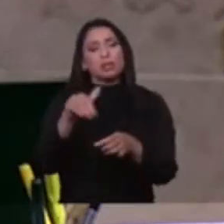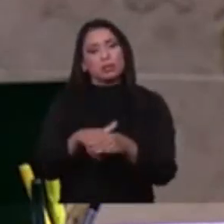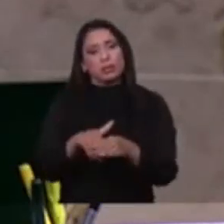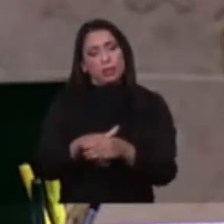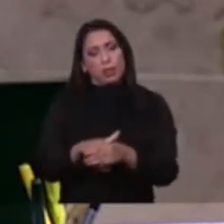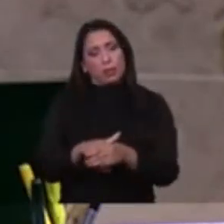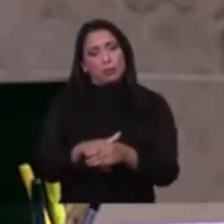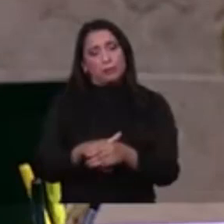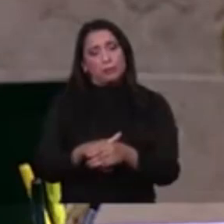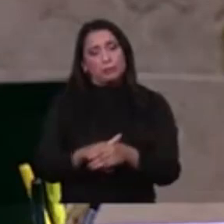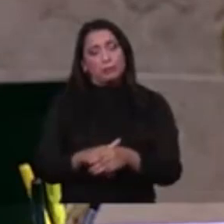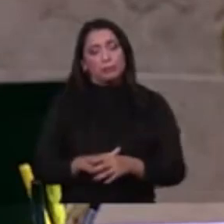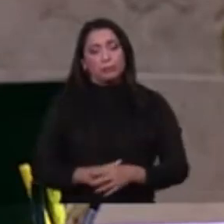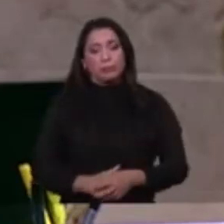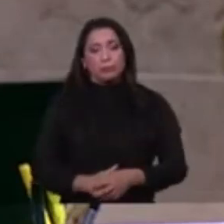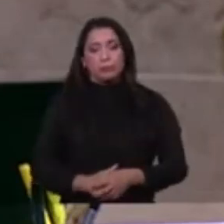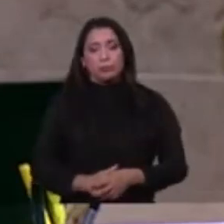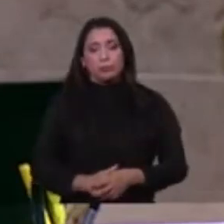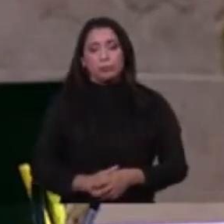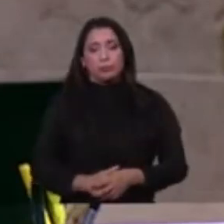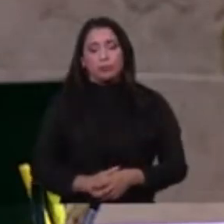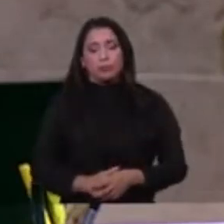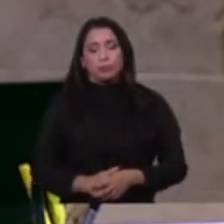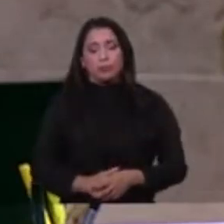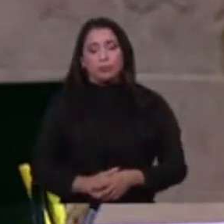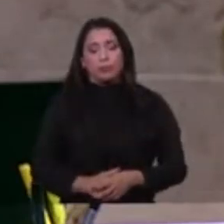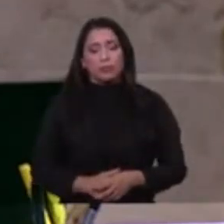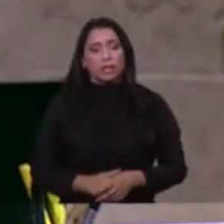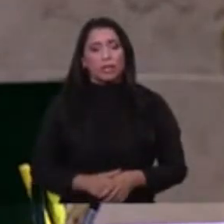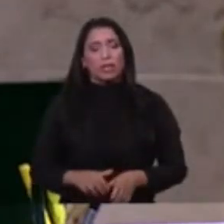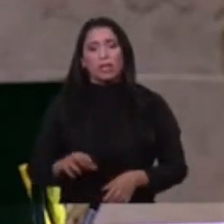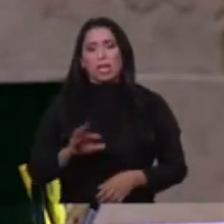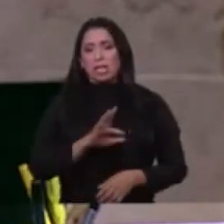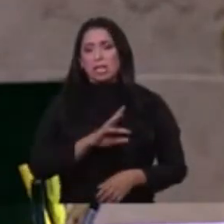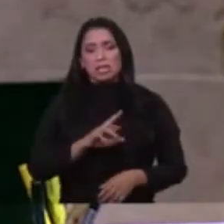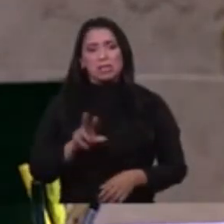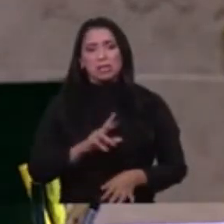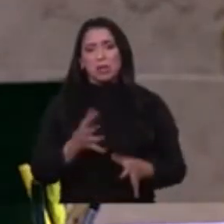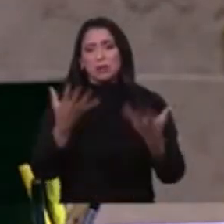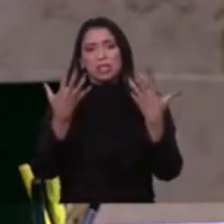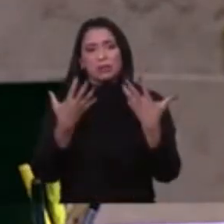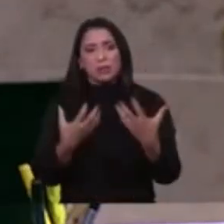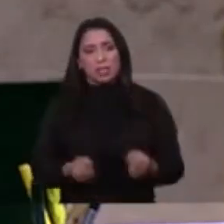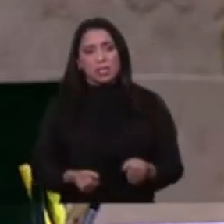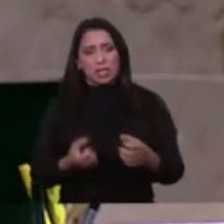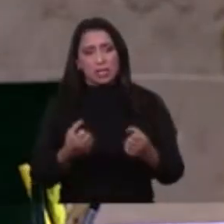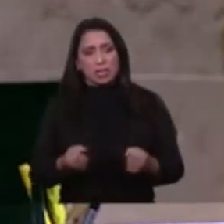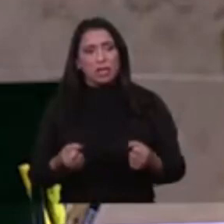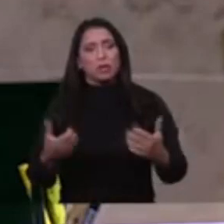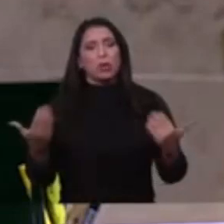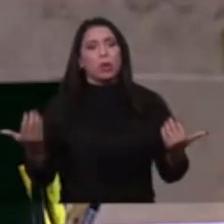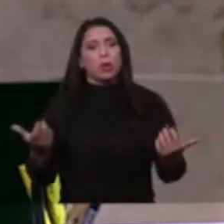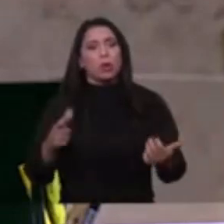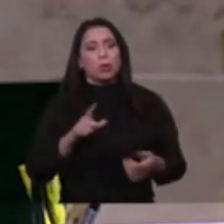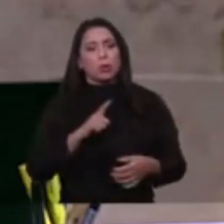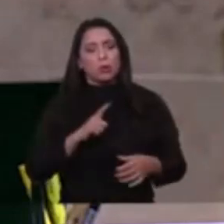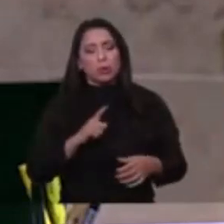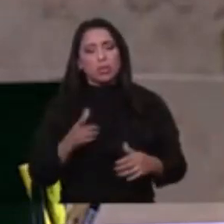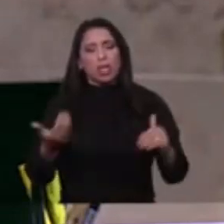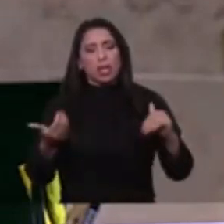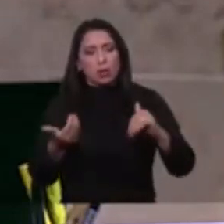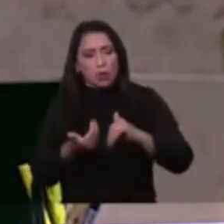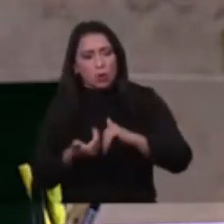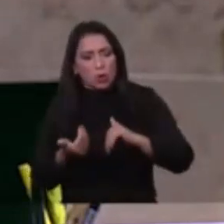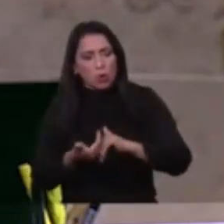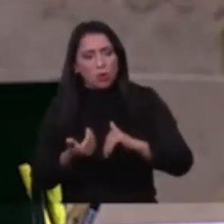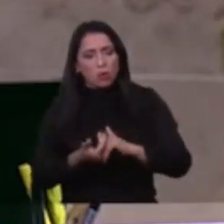Engrossaram esse caldo reacionário a insatisfação quanto à representatividade de congressistas e o conteúdo de decisões